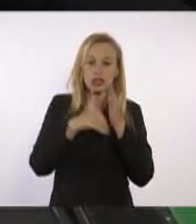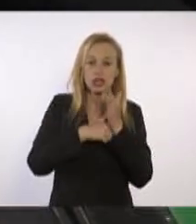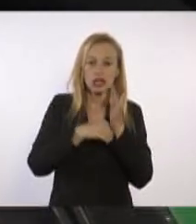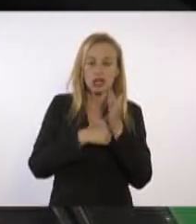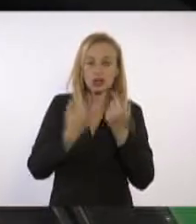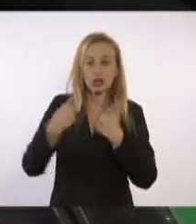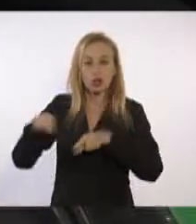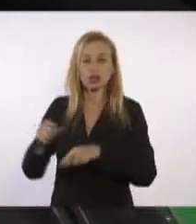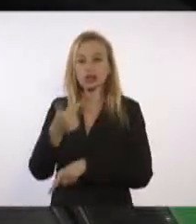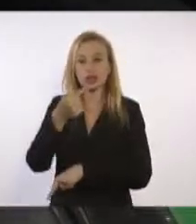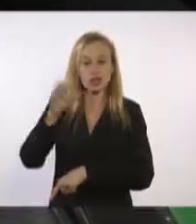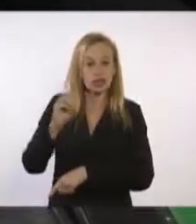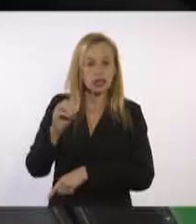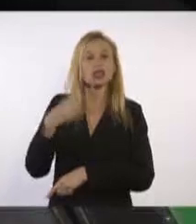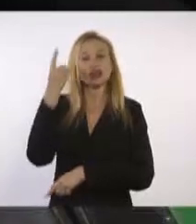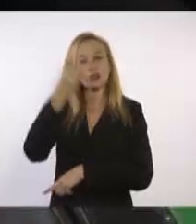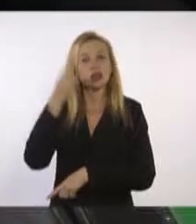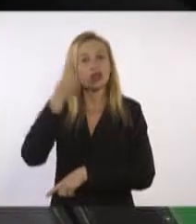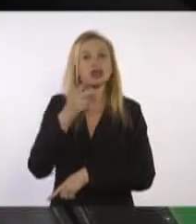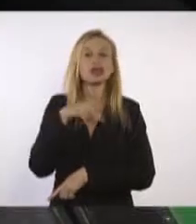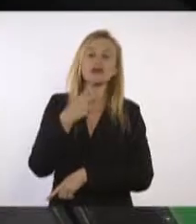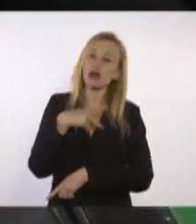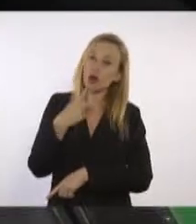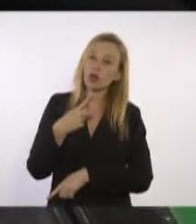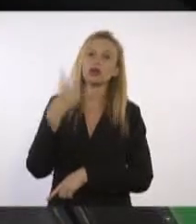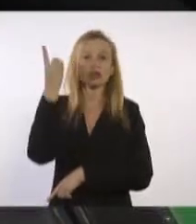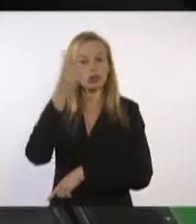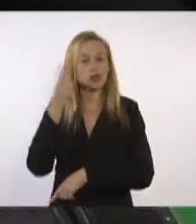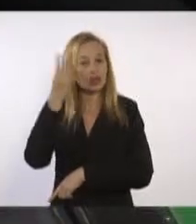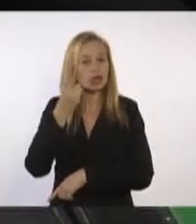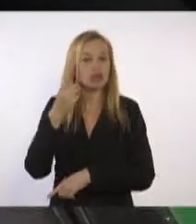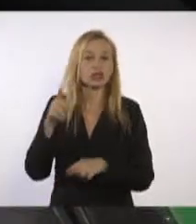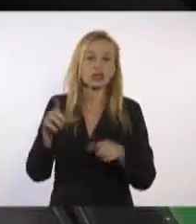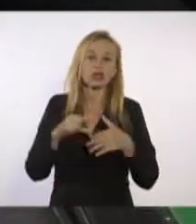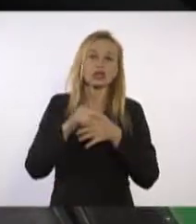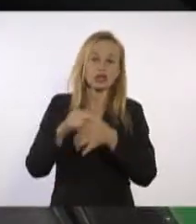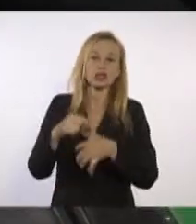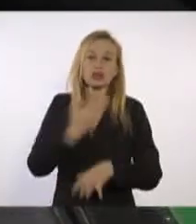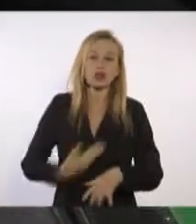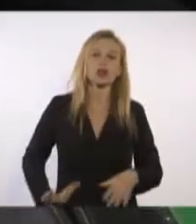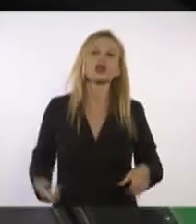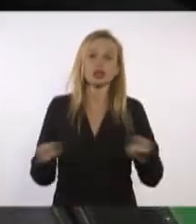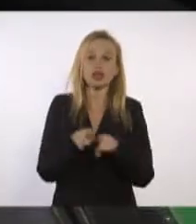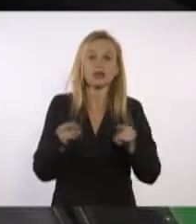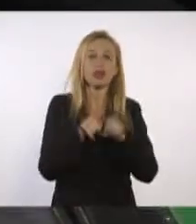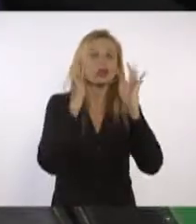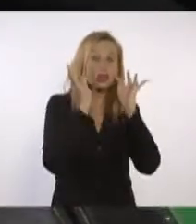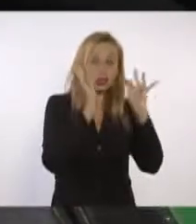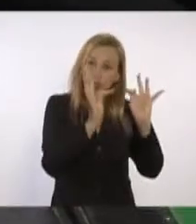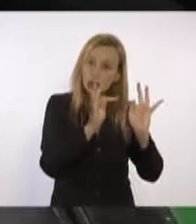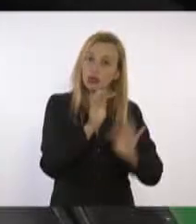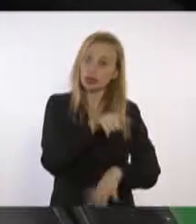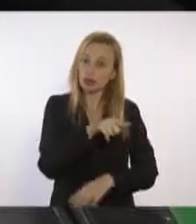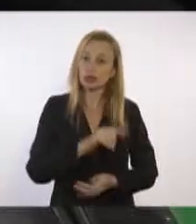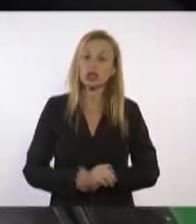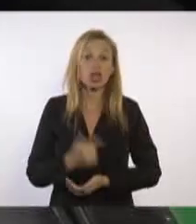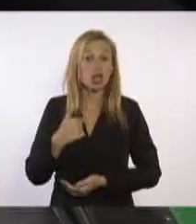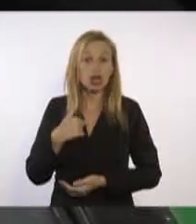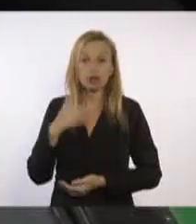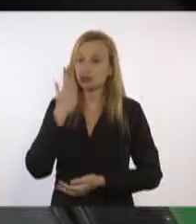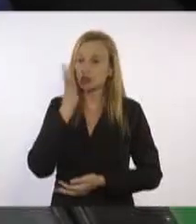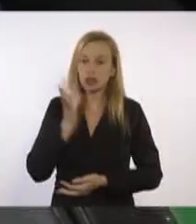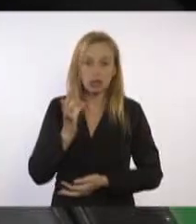deputados. E disse que o deputado também, líder do governo, Márcio Pacheco, foi testemunha. Eu não me recordo do